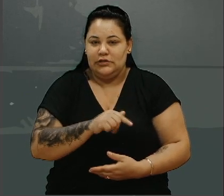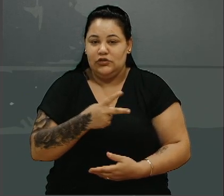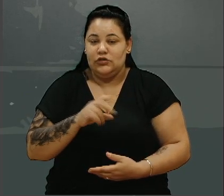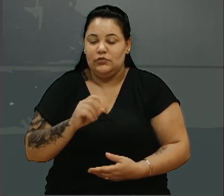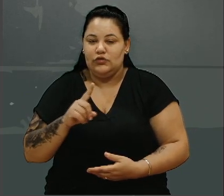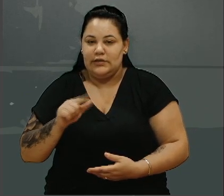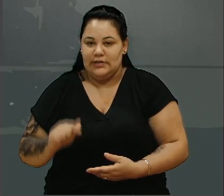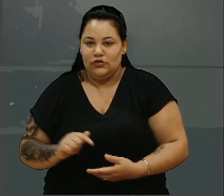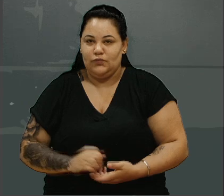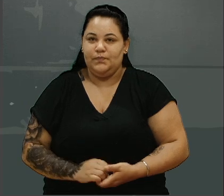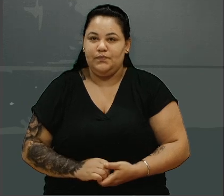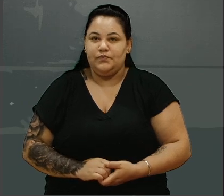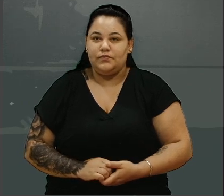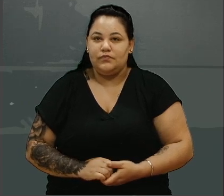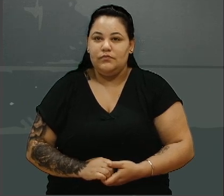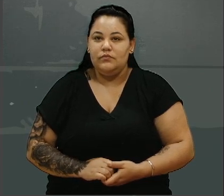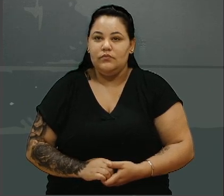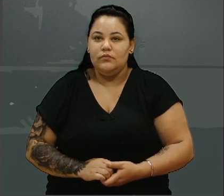2017.